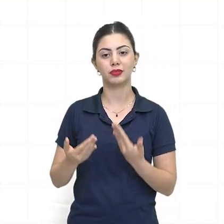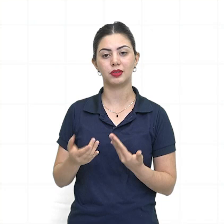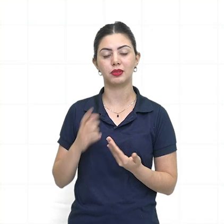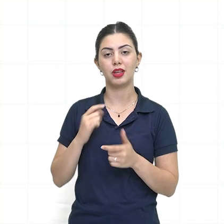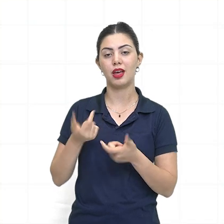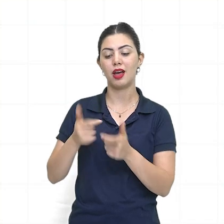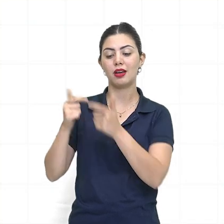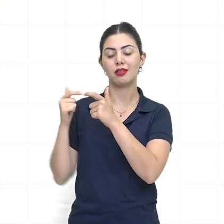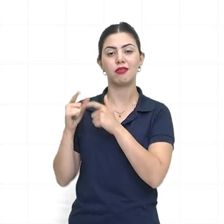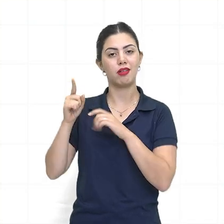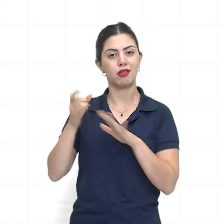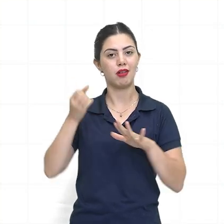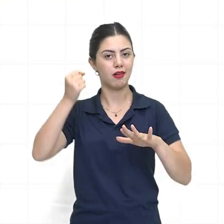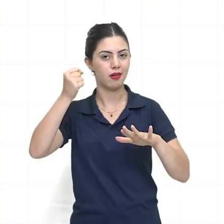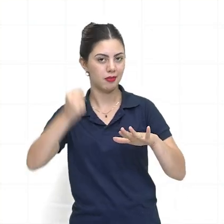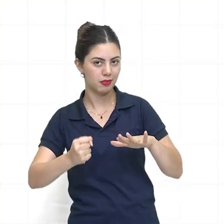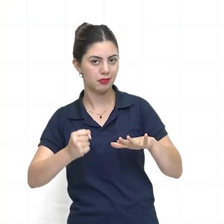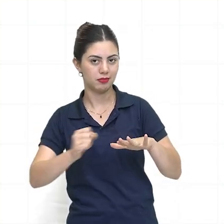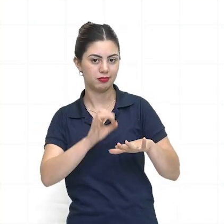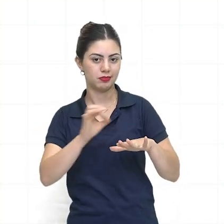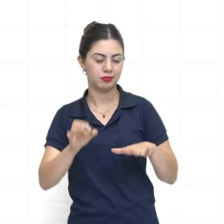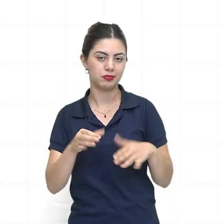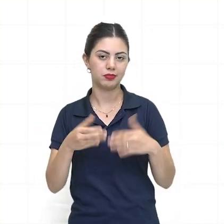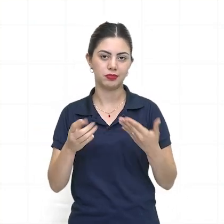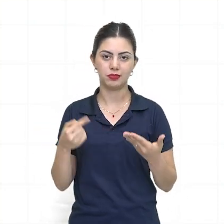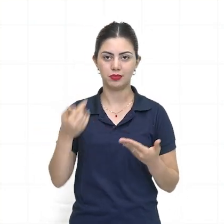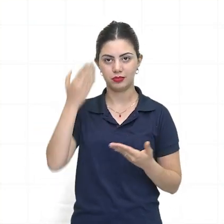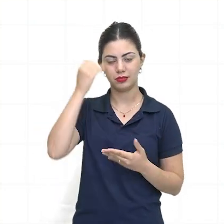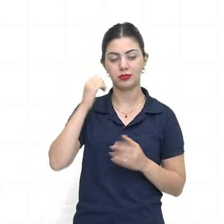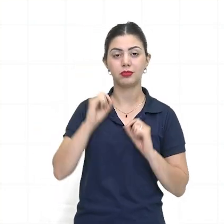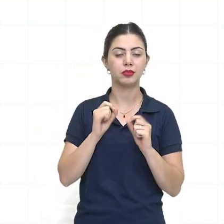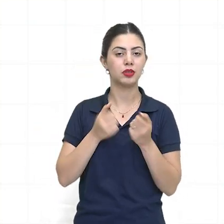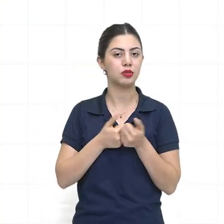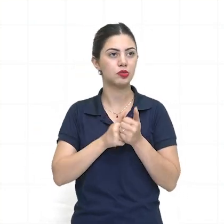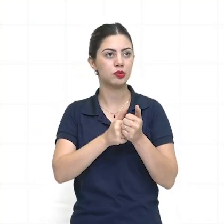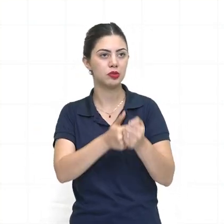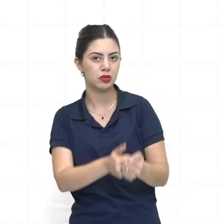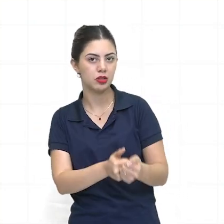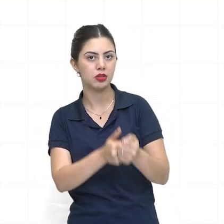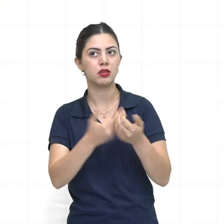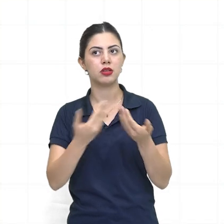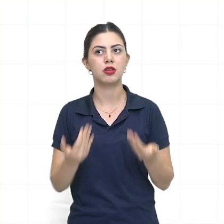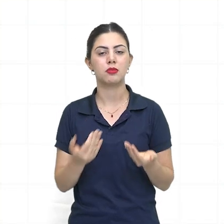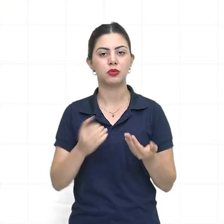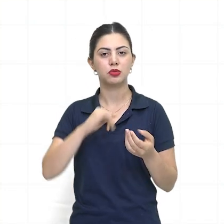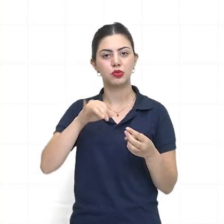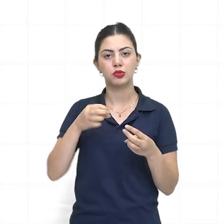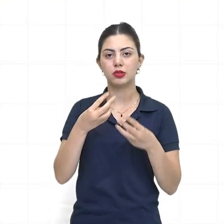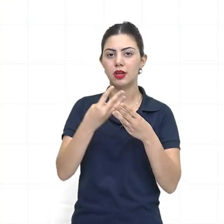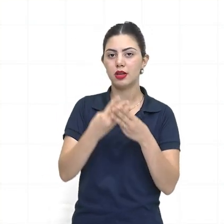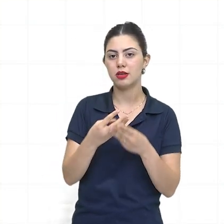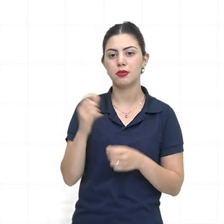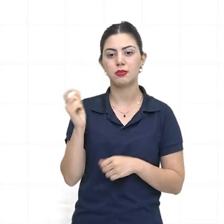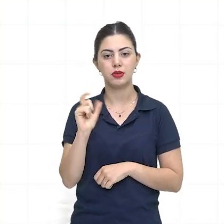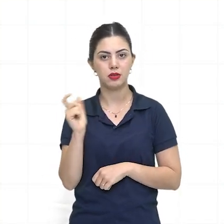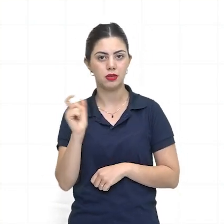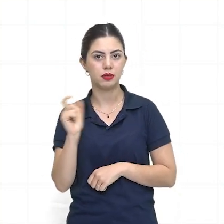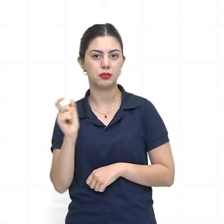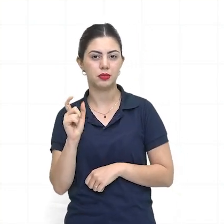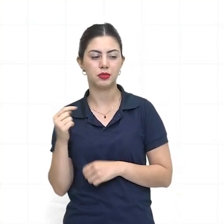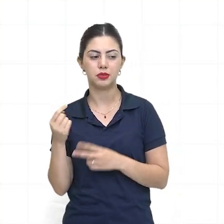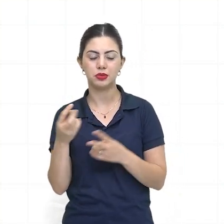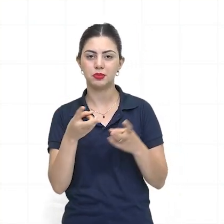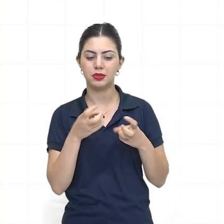árvore de Abraão, né? Tanto o cristianismo, quanto o judaísmo, quanto o islamismo. Nós vamos ver